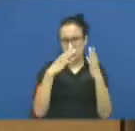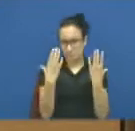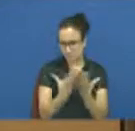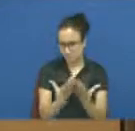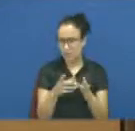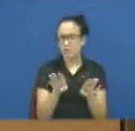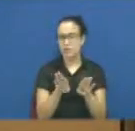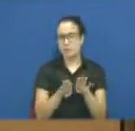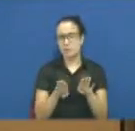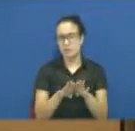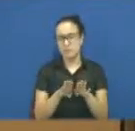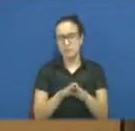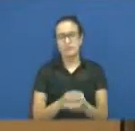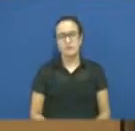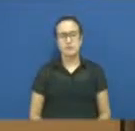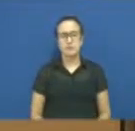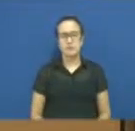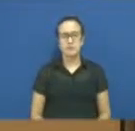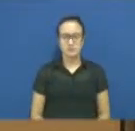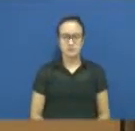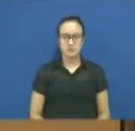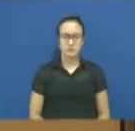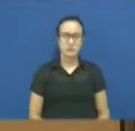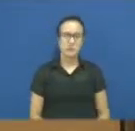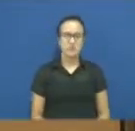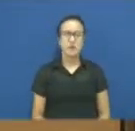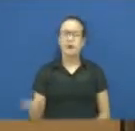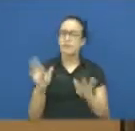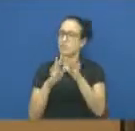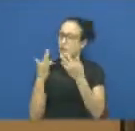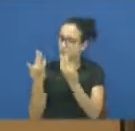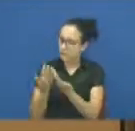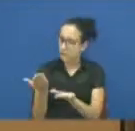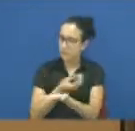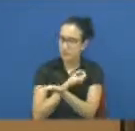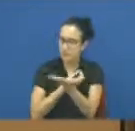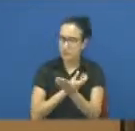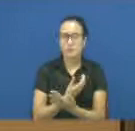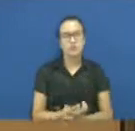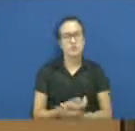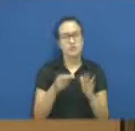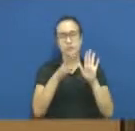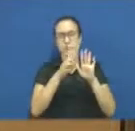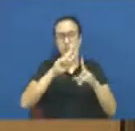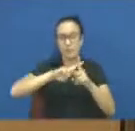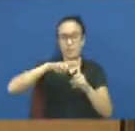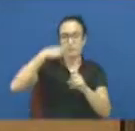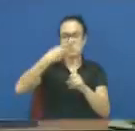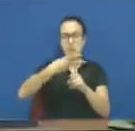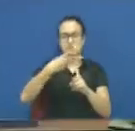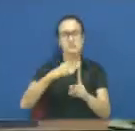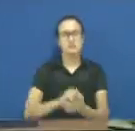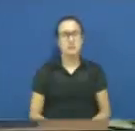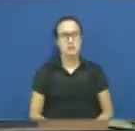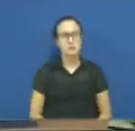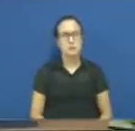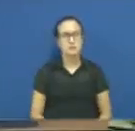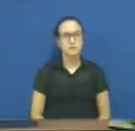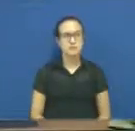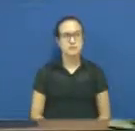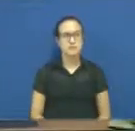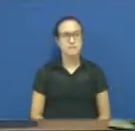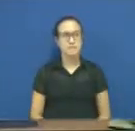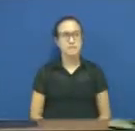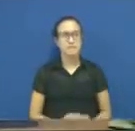nomear o nome do seu Acácio de Oliveira, visto que tem familiares presentes nesta casa. Muito obrigado, senhor presidente. Pois bem, vereador, requerimento